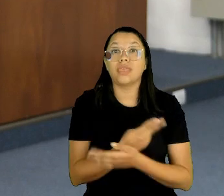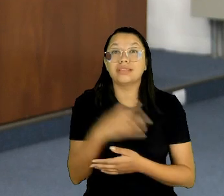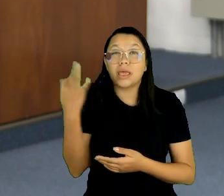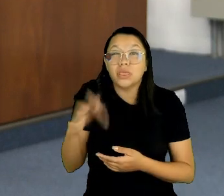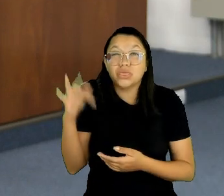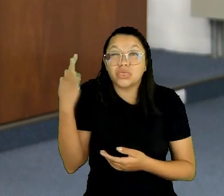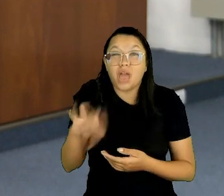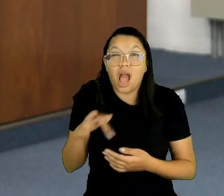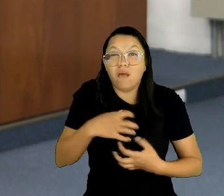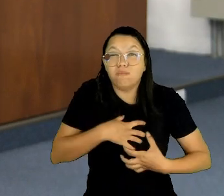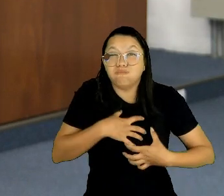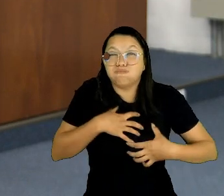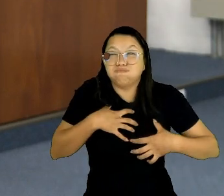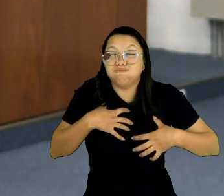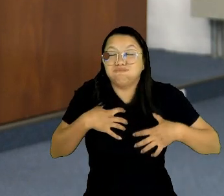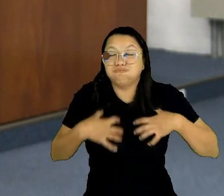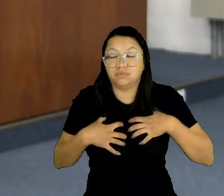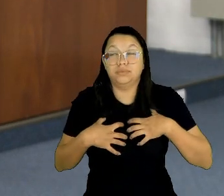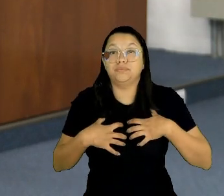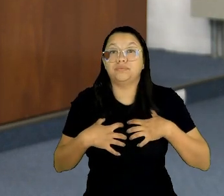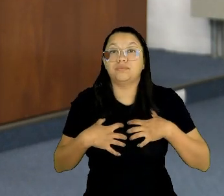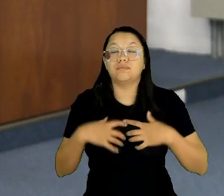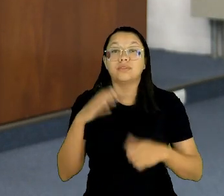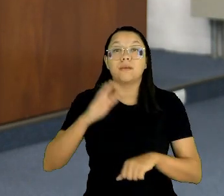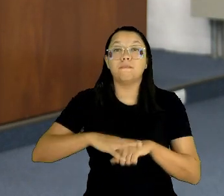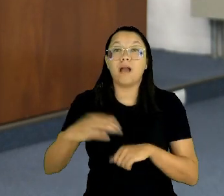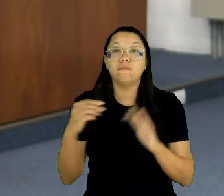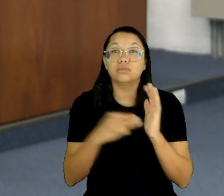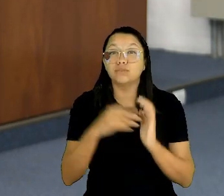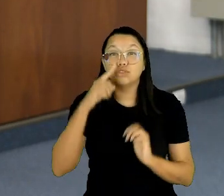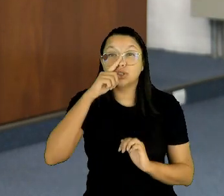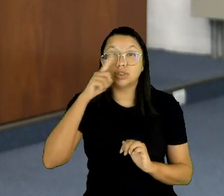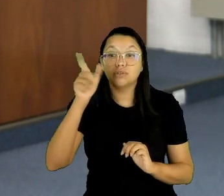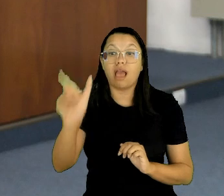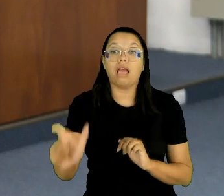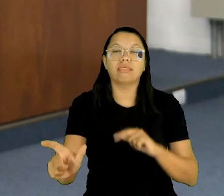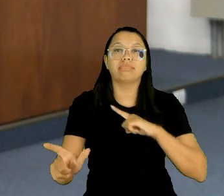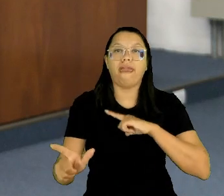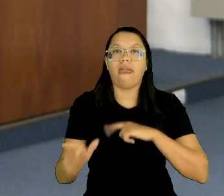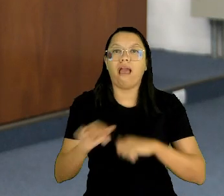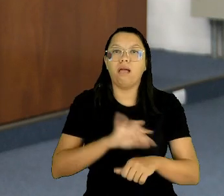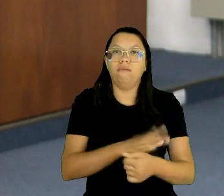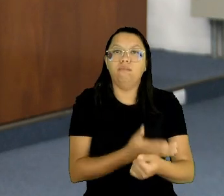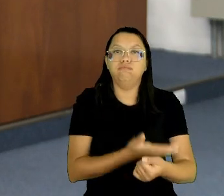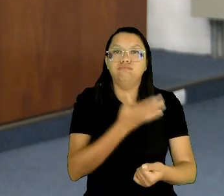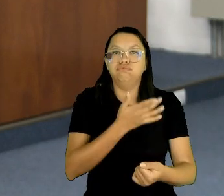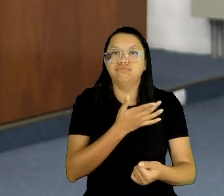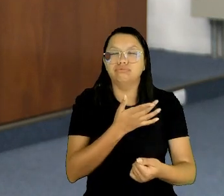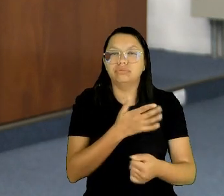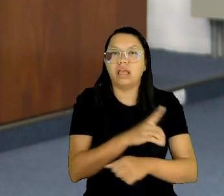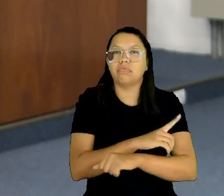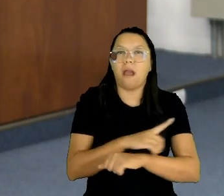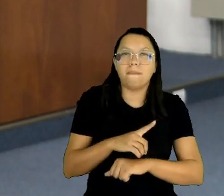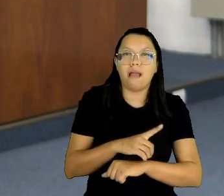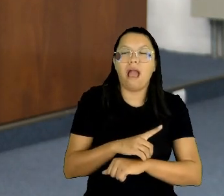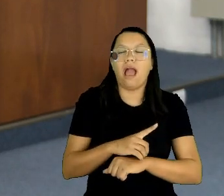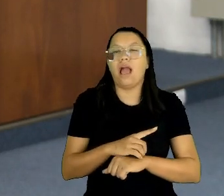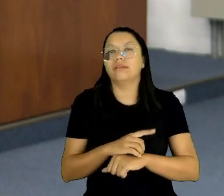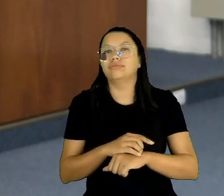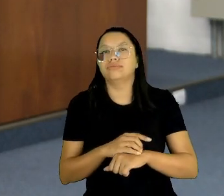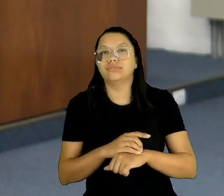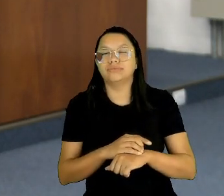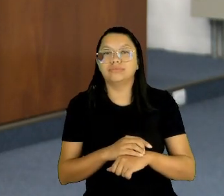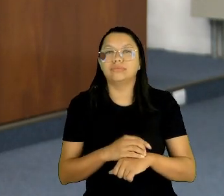é essa dor da isquemia coronariana. E quanto mais fatores de risco o paciente tem, hipertensão, somada diabetes,